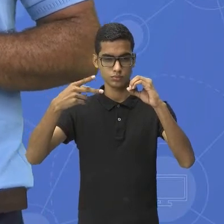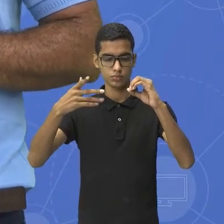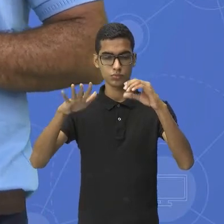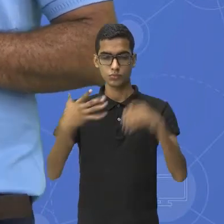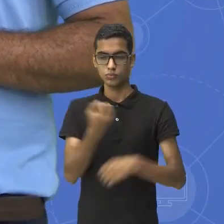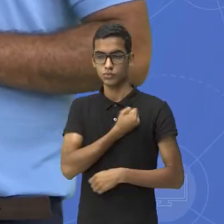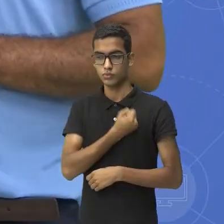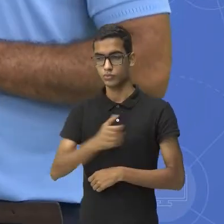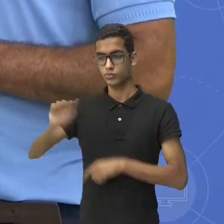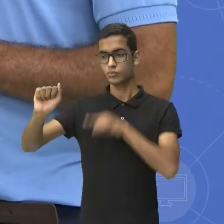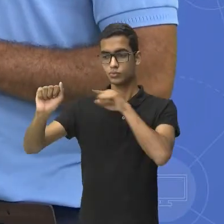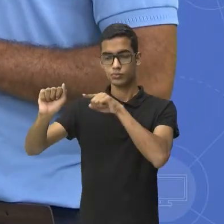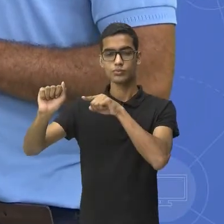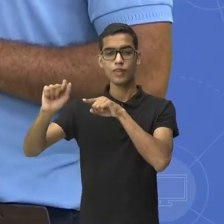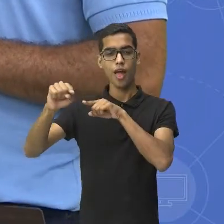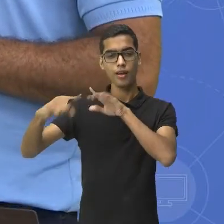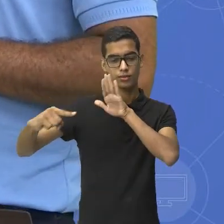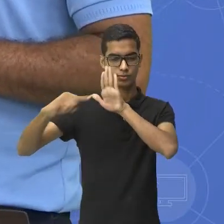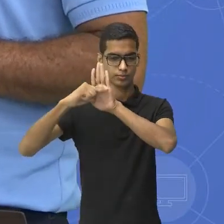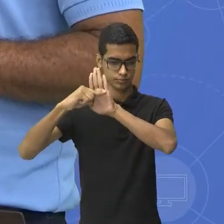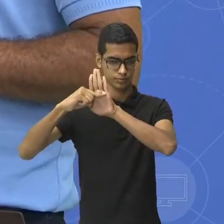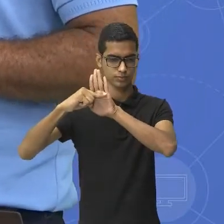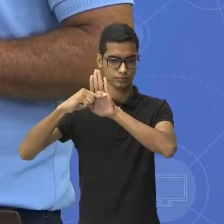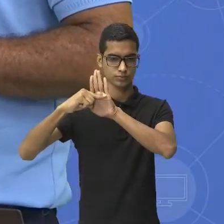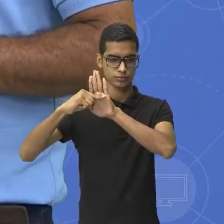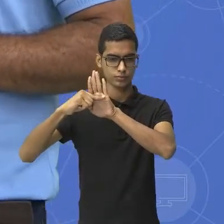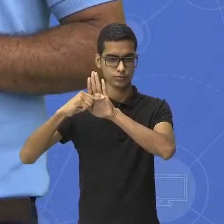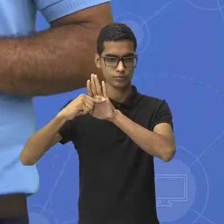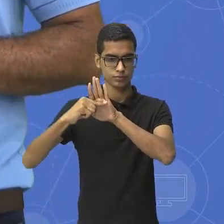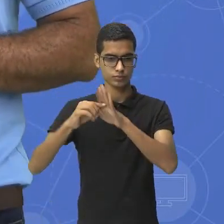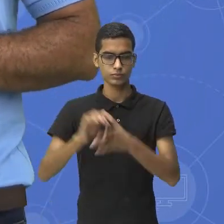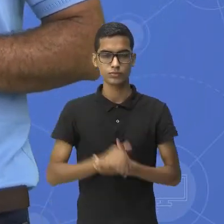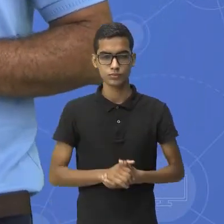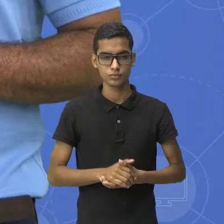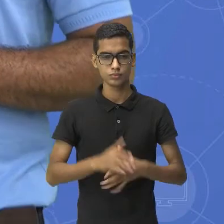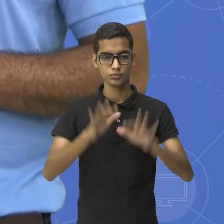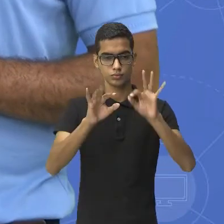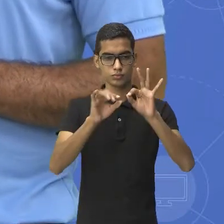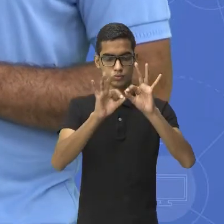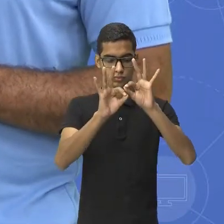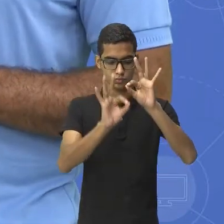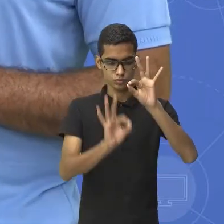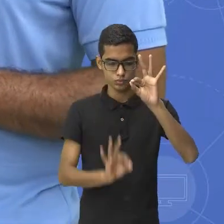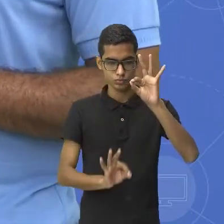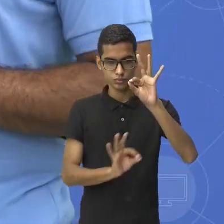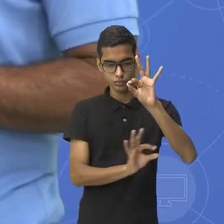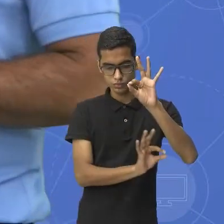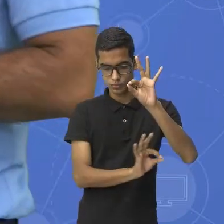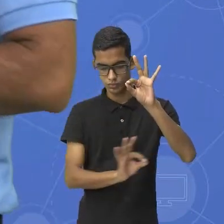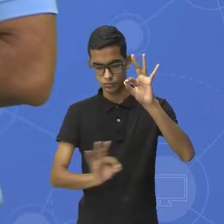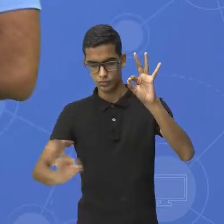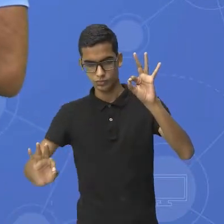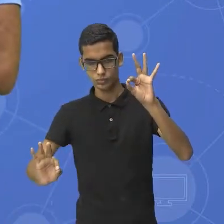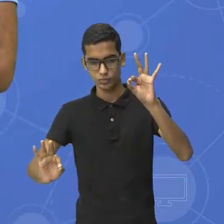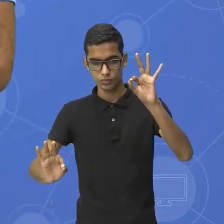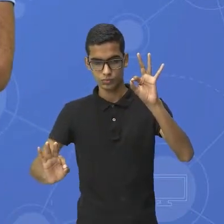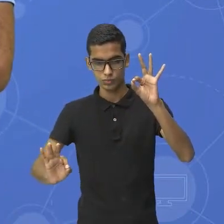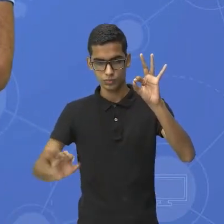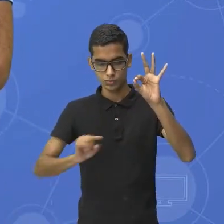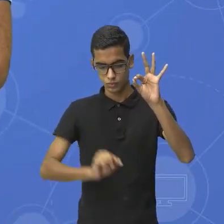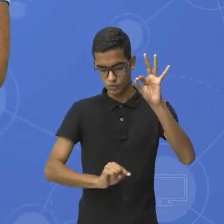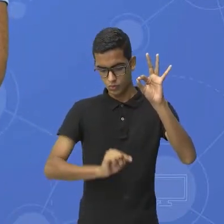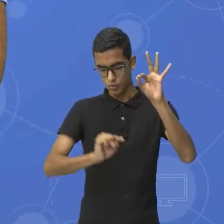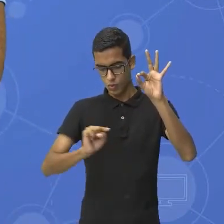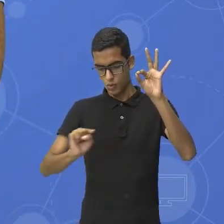for negativo, ó, a nossa parábola será voltada para baixo, tá? Como o delta